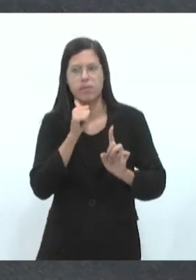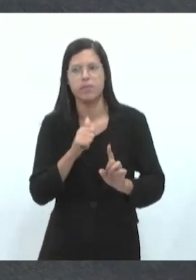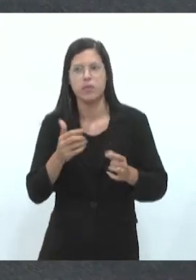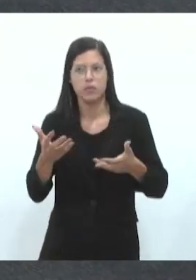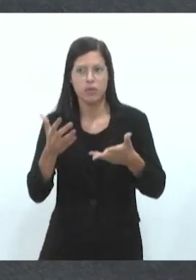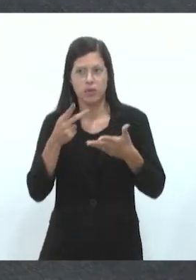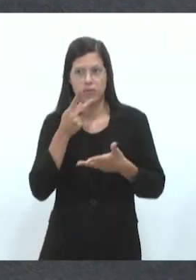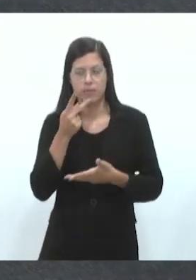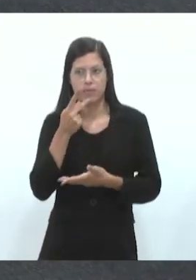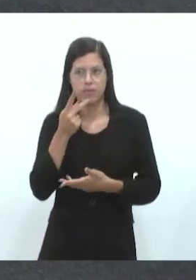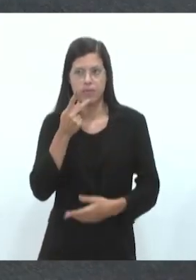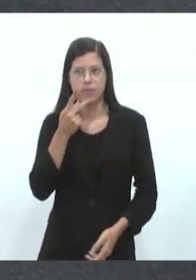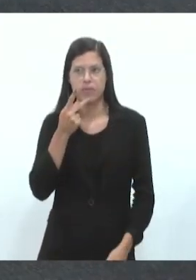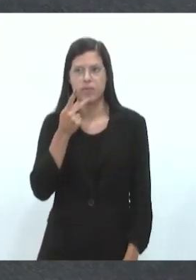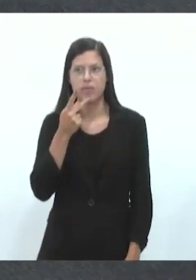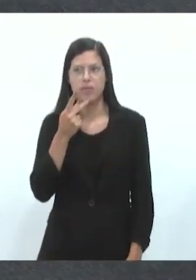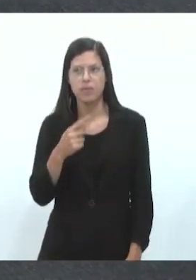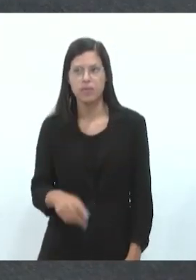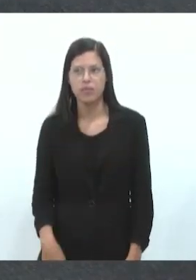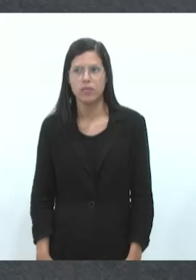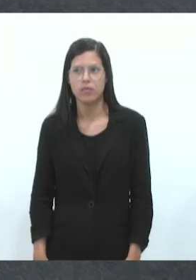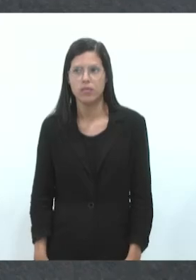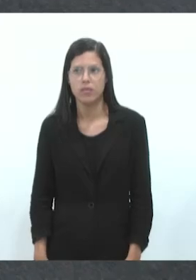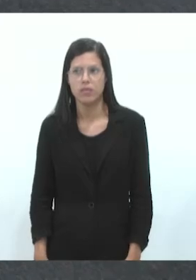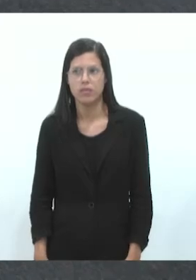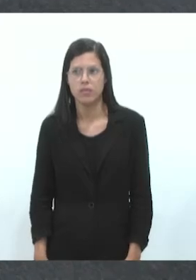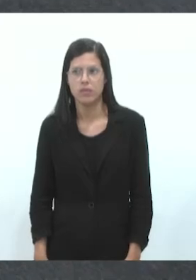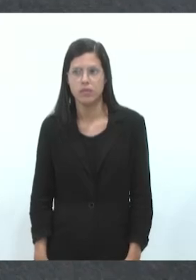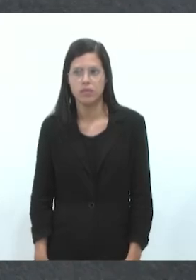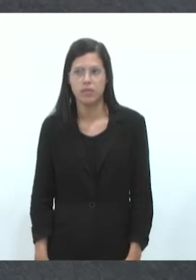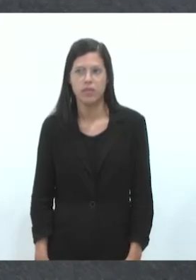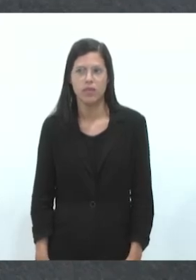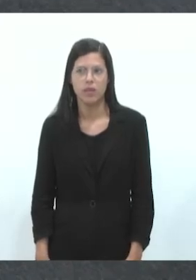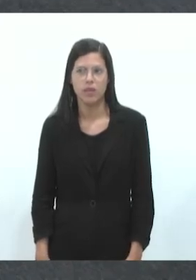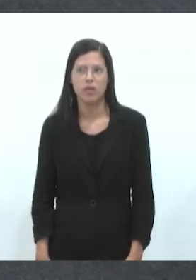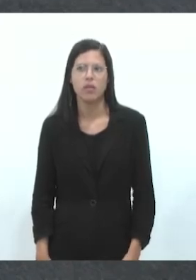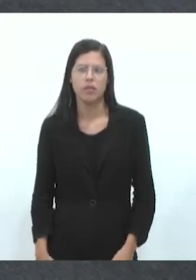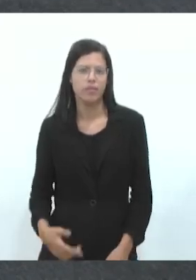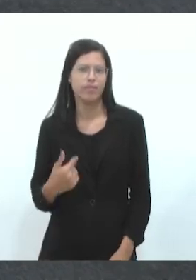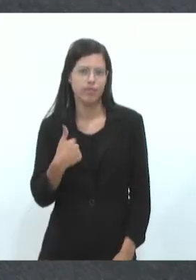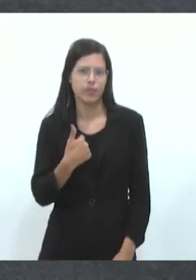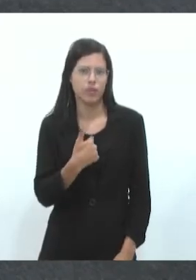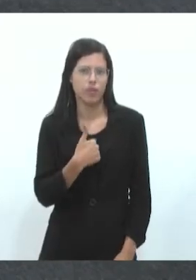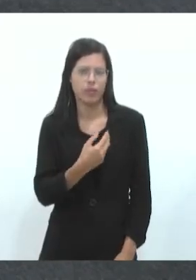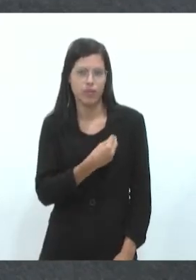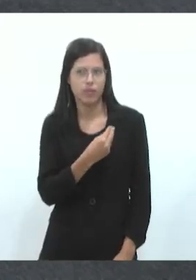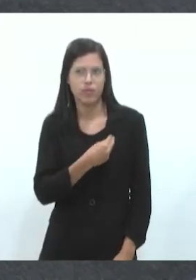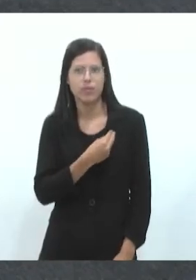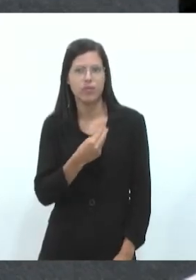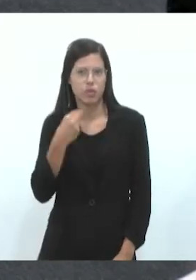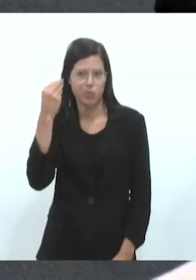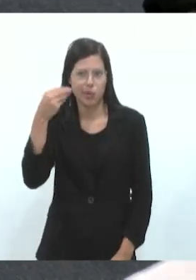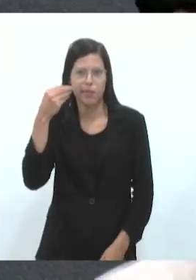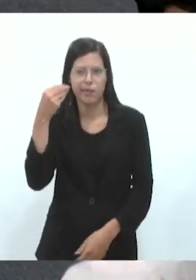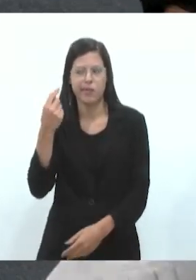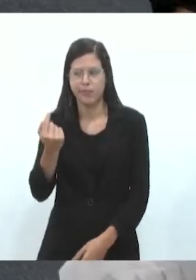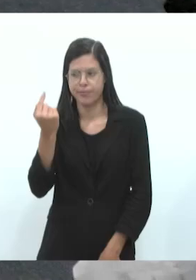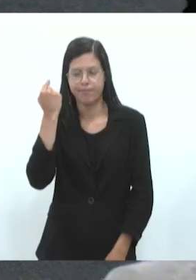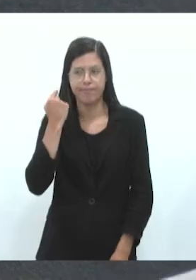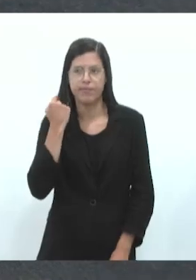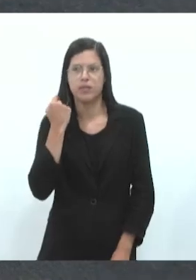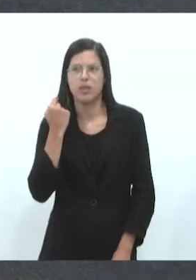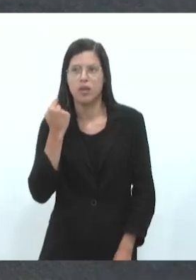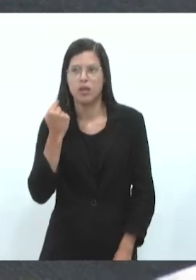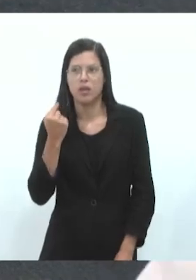quero dizer que eu sou dessa geração que viveu isso. Eu, inclusive,